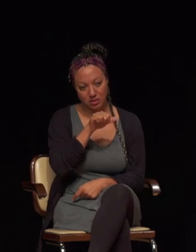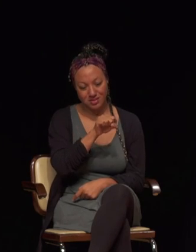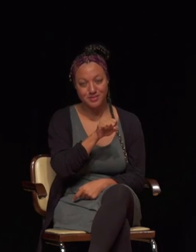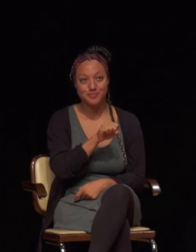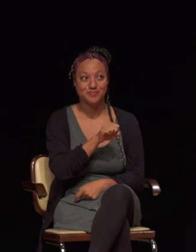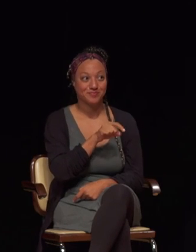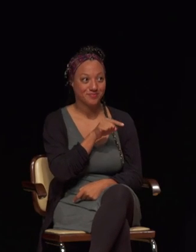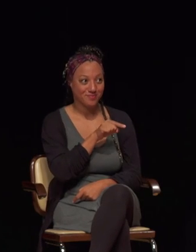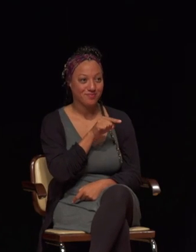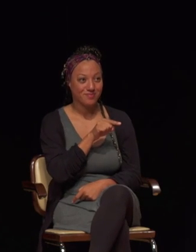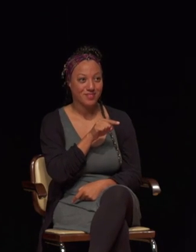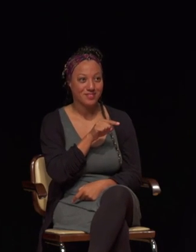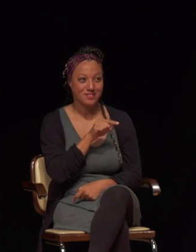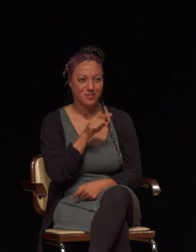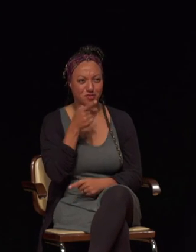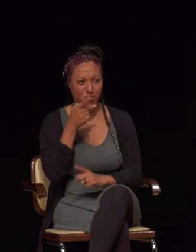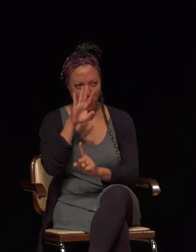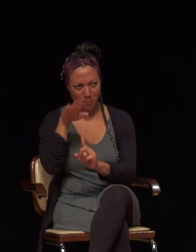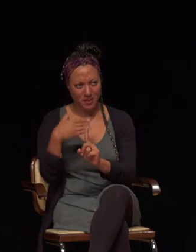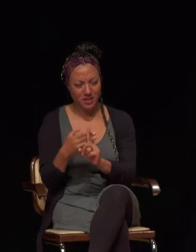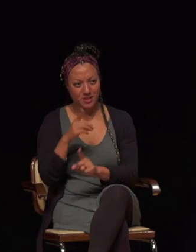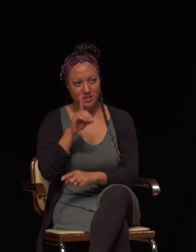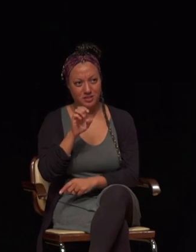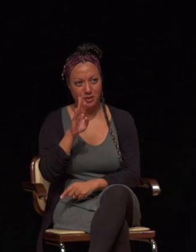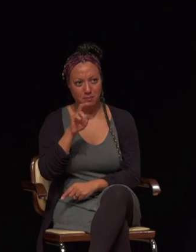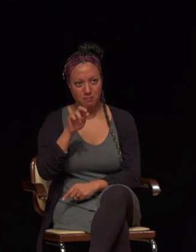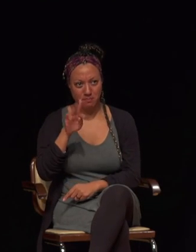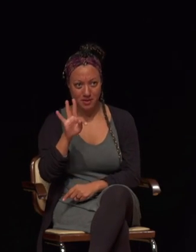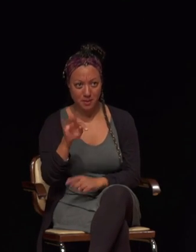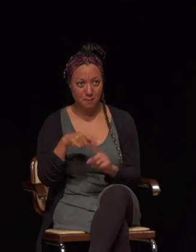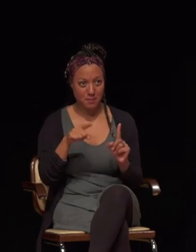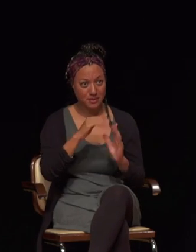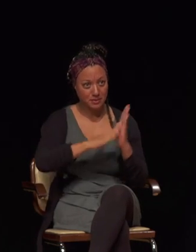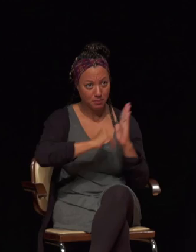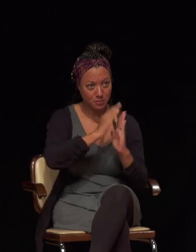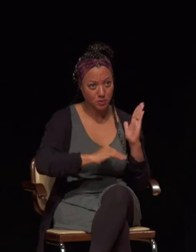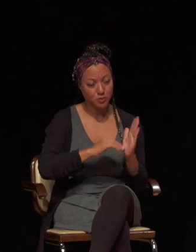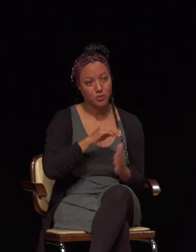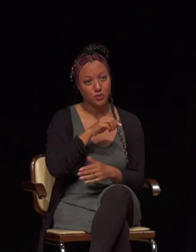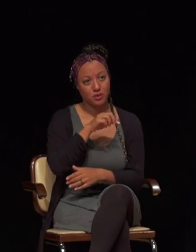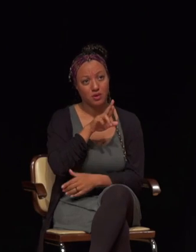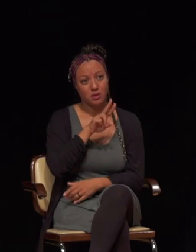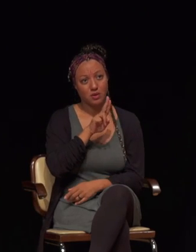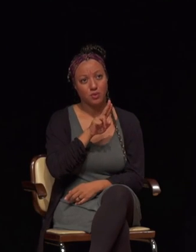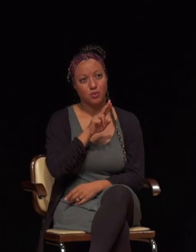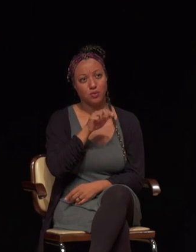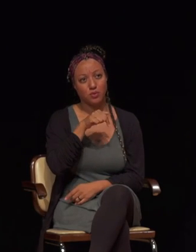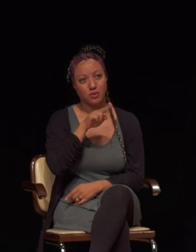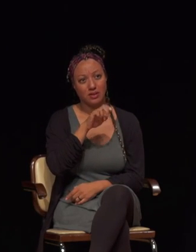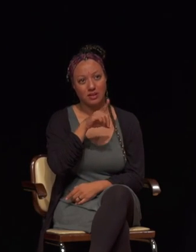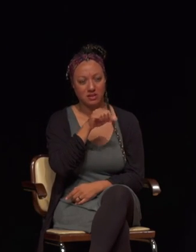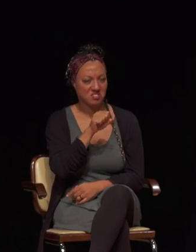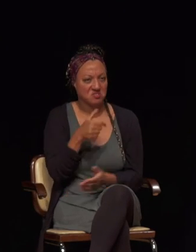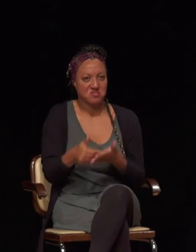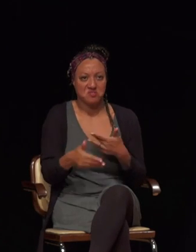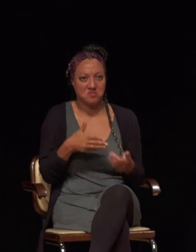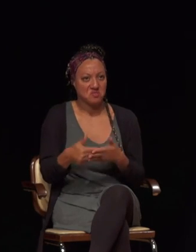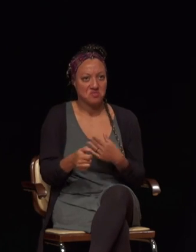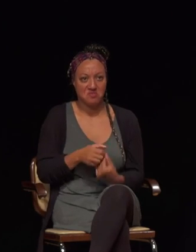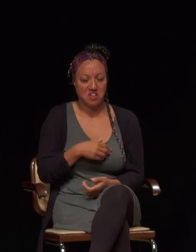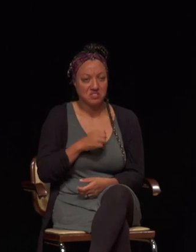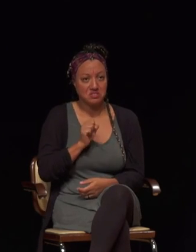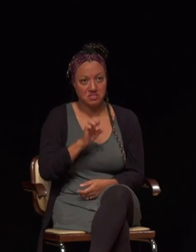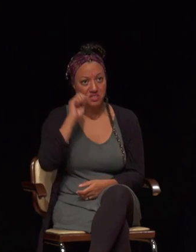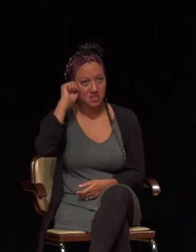inacreditável quer dizer era uma homenagem ao debr mas a pintura era do rugendas não sei se vocês acompanharam então enfim tanto faz sendo de sendo de